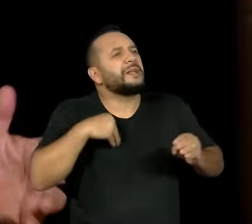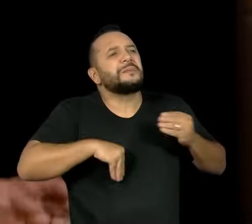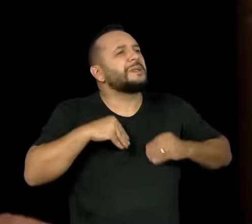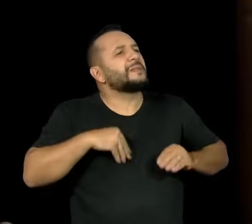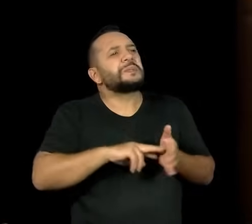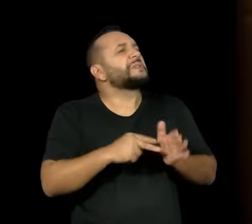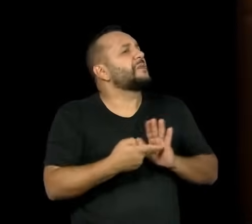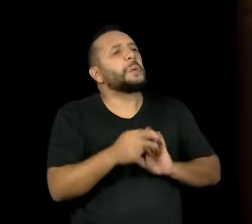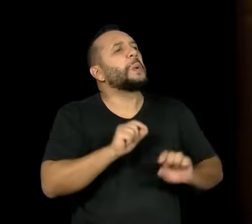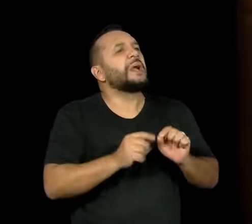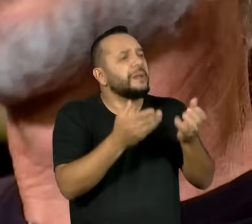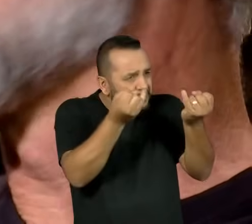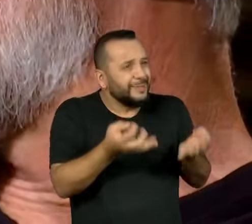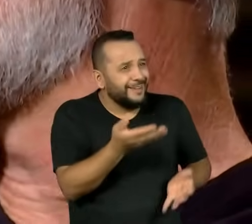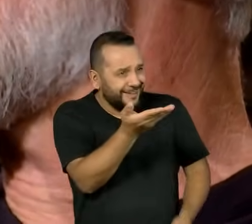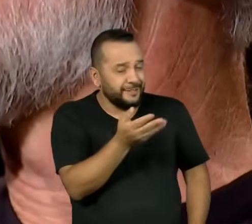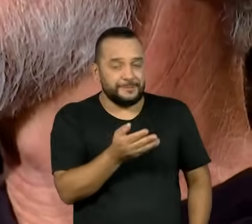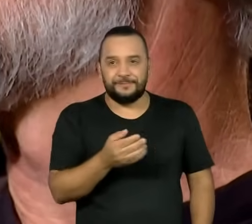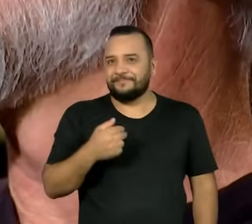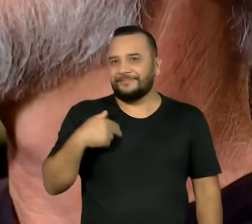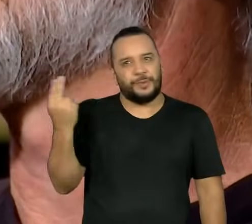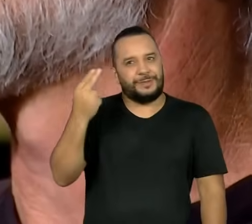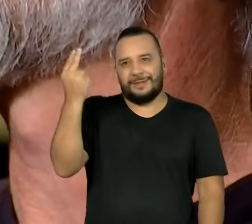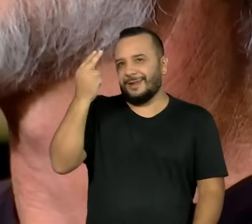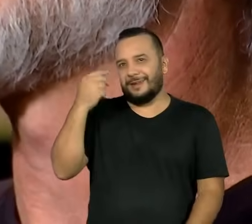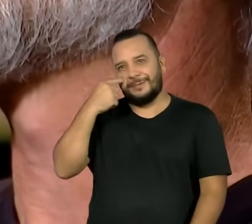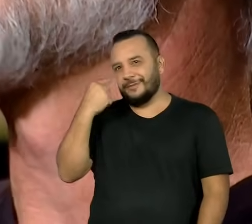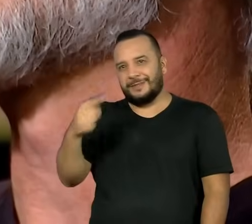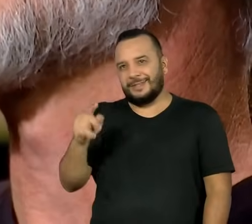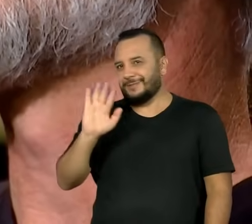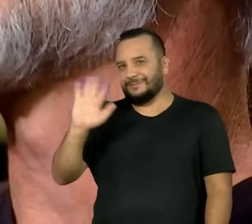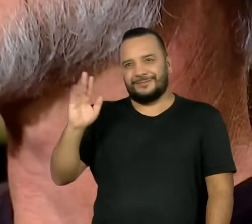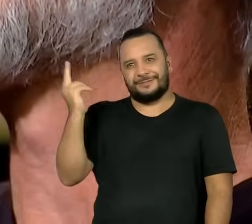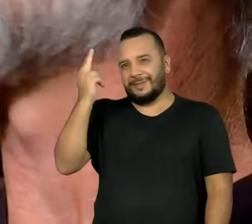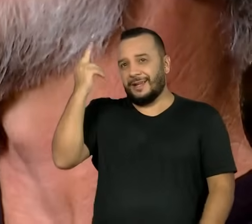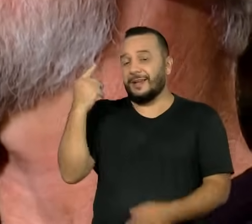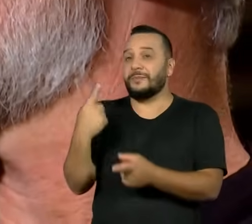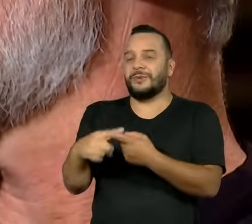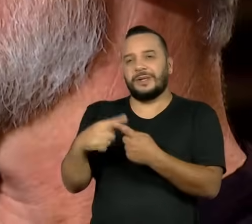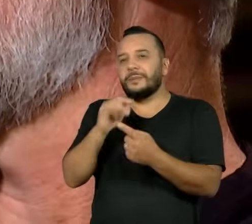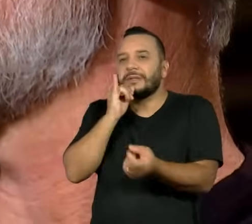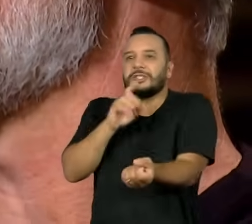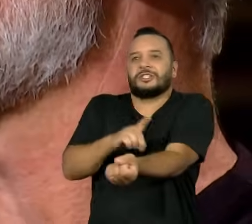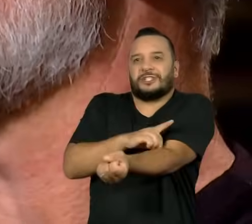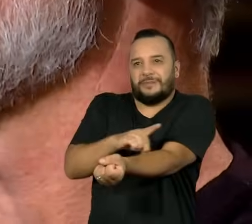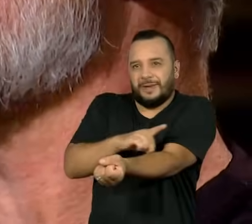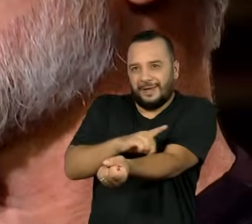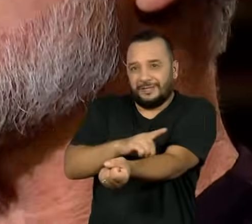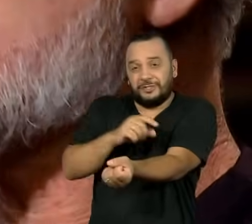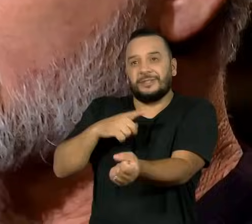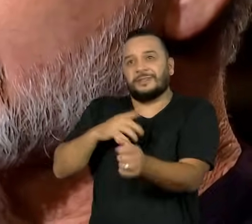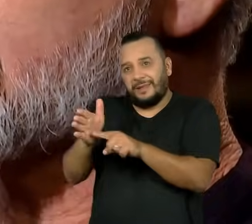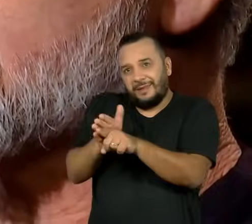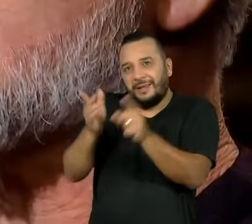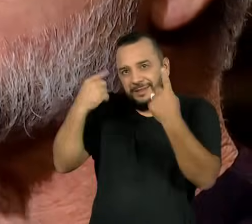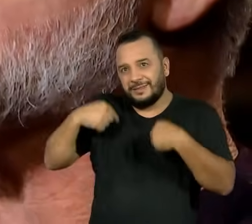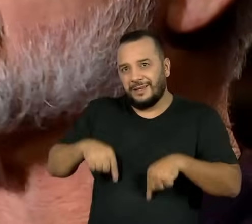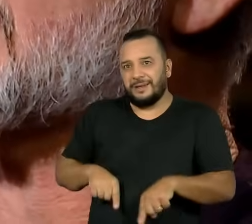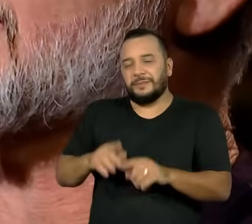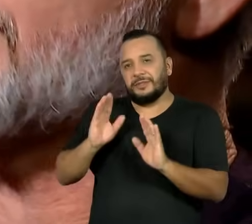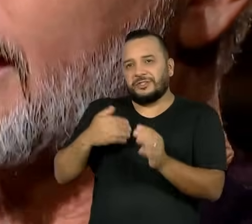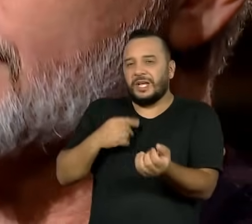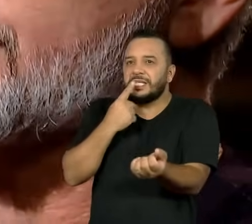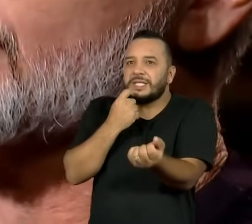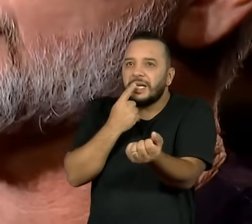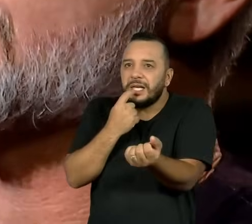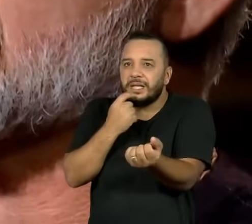começar do básico. Ainda não dá para ver, porque é diferente, por exemplo, da diabetes. A gente tem um exame de sangue que a gente vai